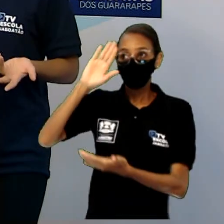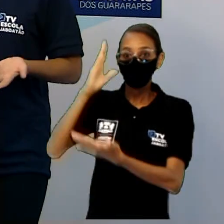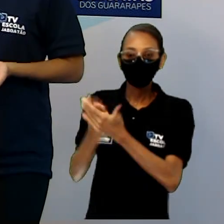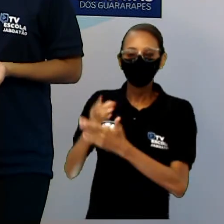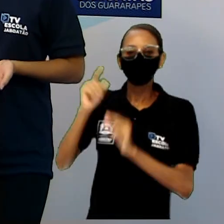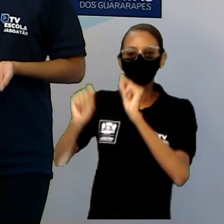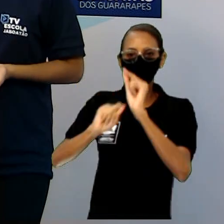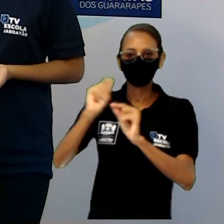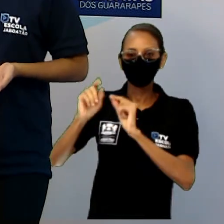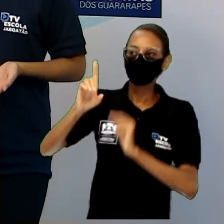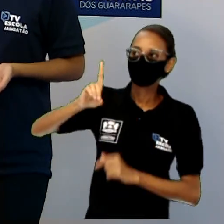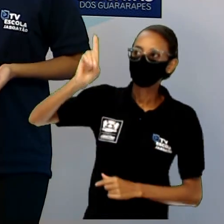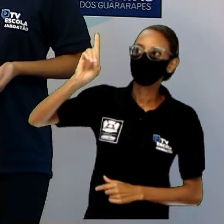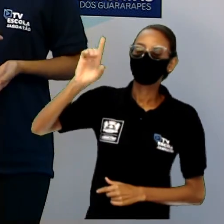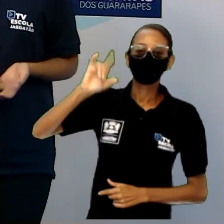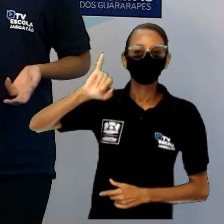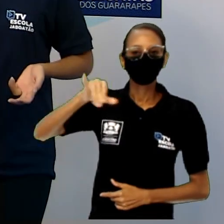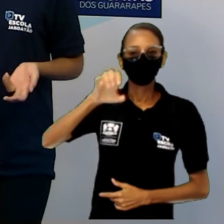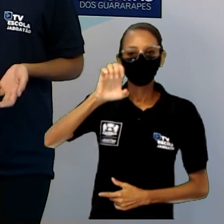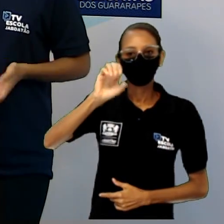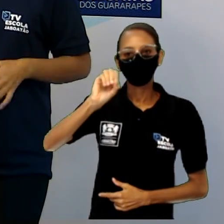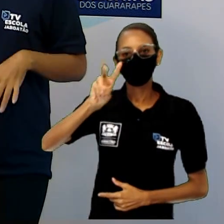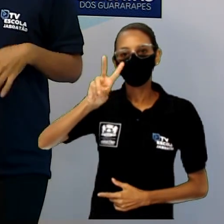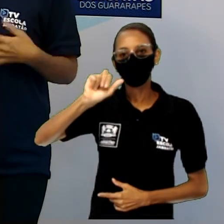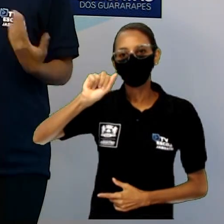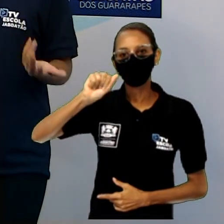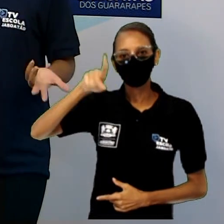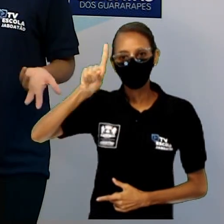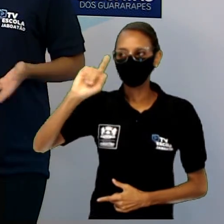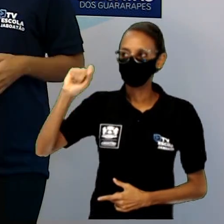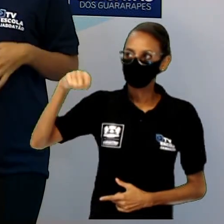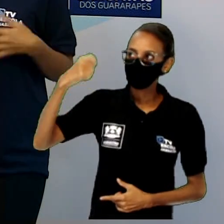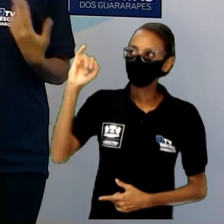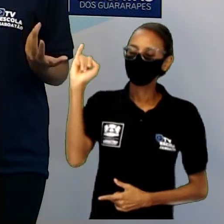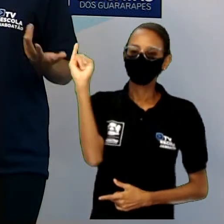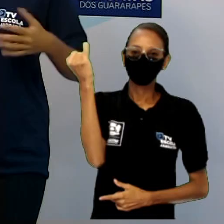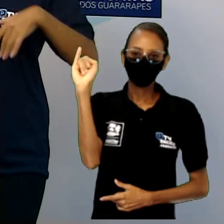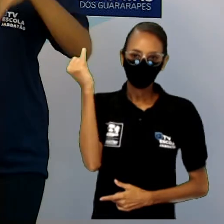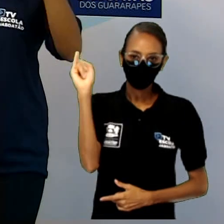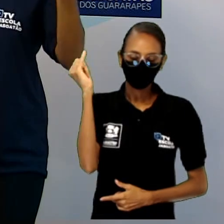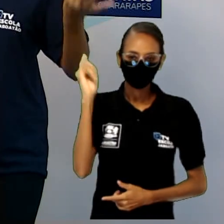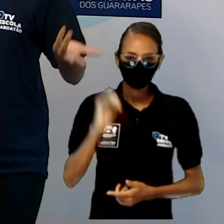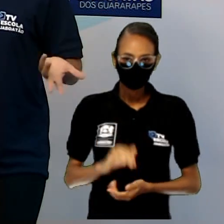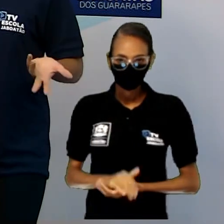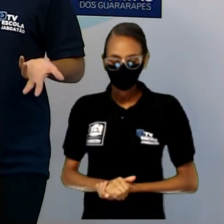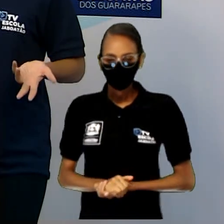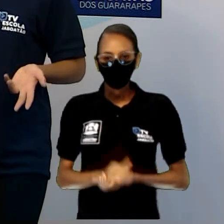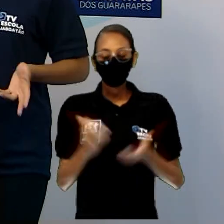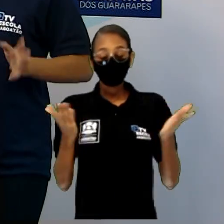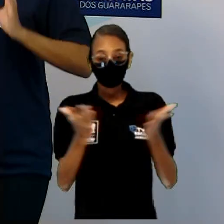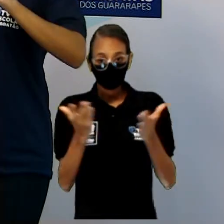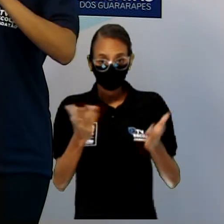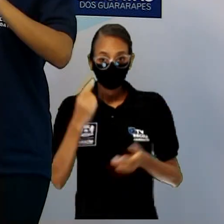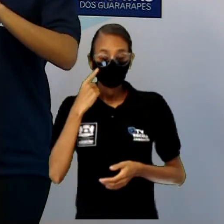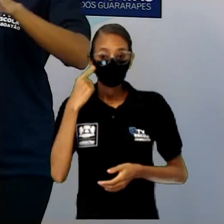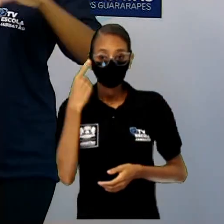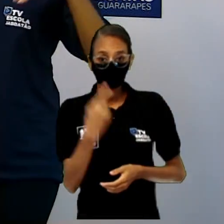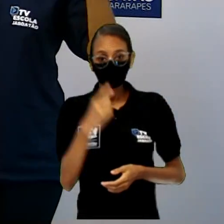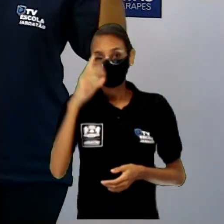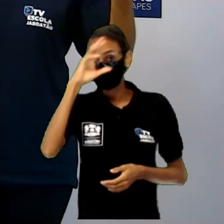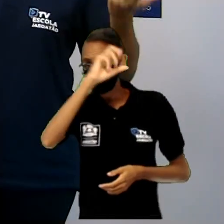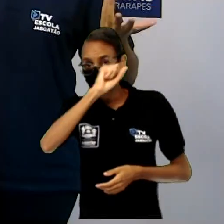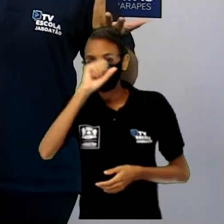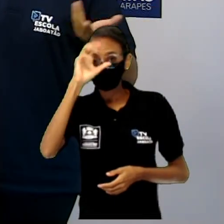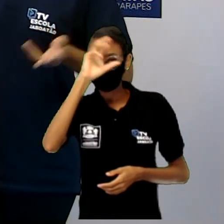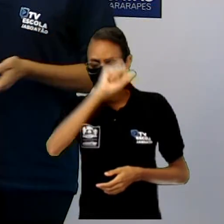Adonai, certo? Para que a gente possa dar um mergulho aí na história da antiguidade, dos hebreus, a gente precisa